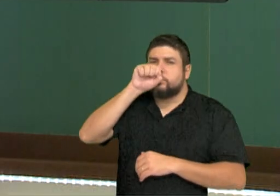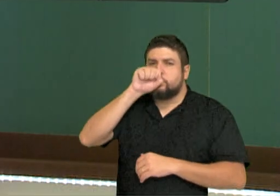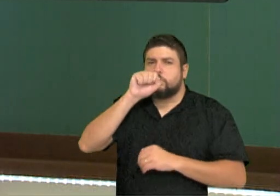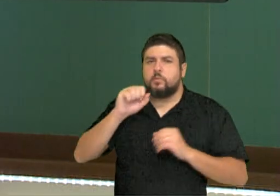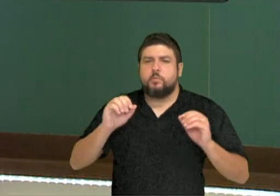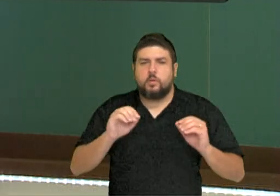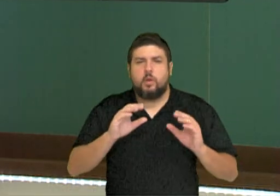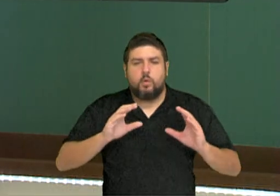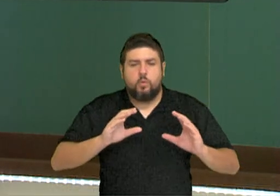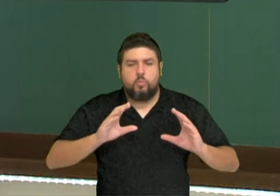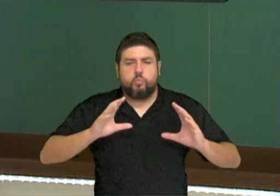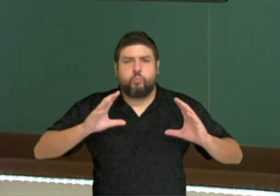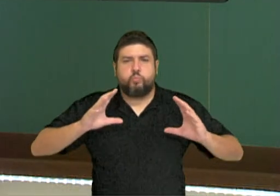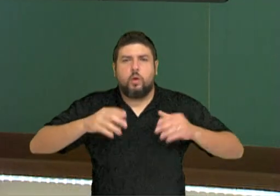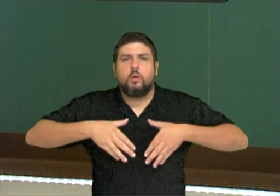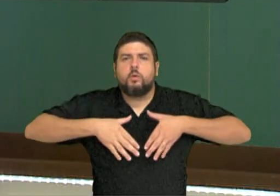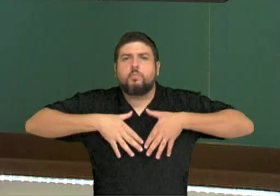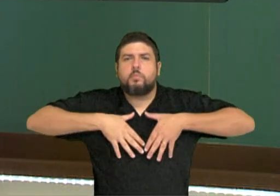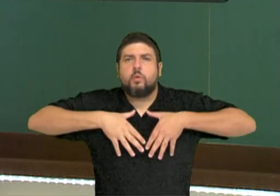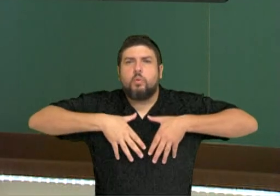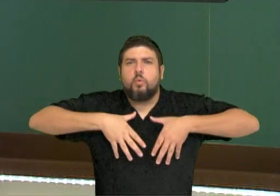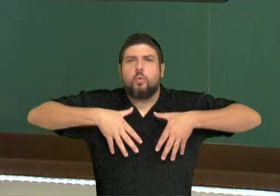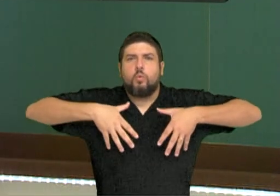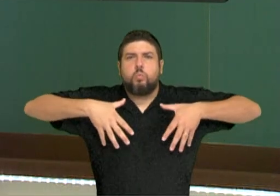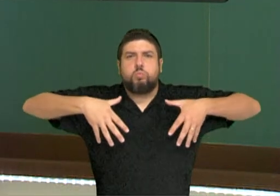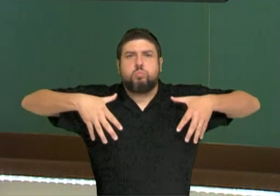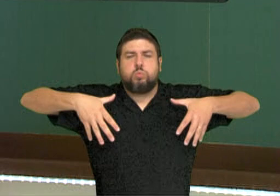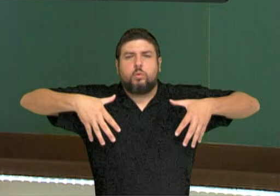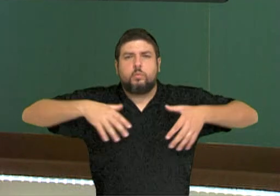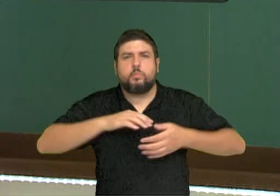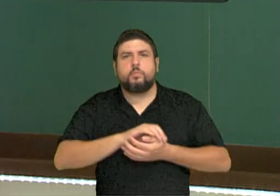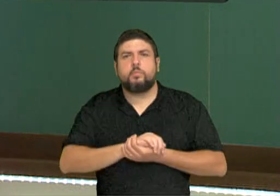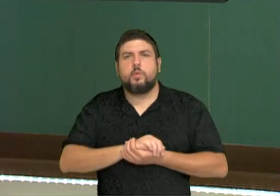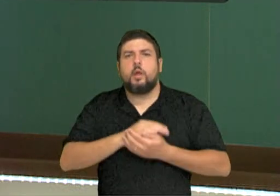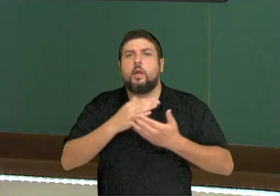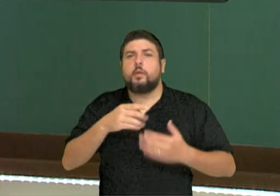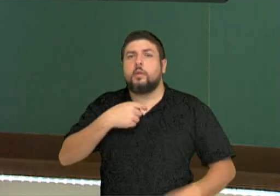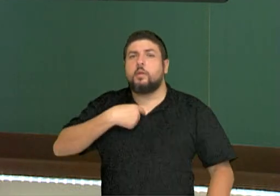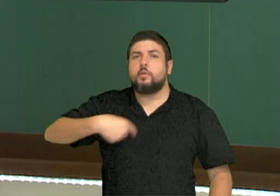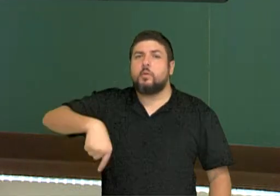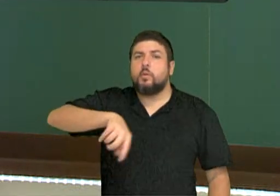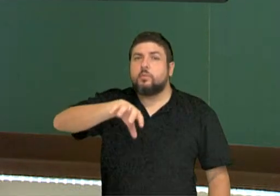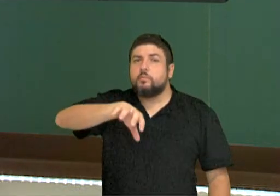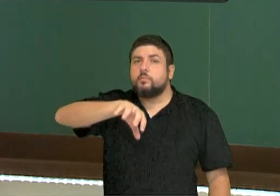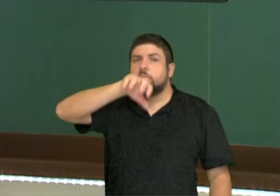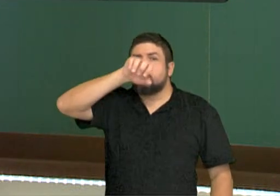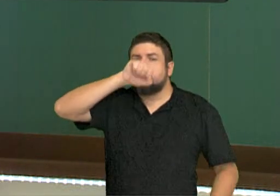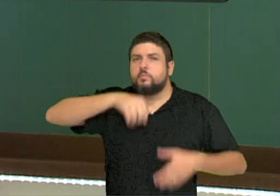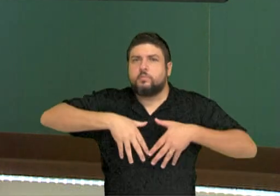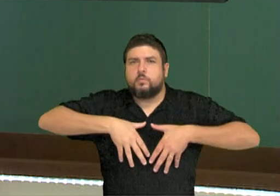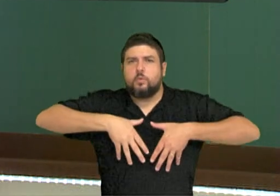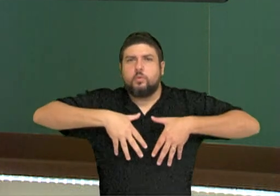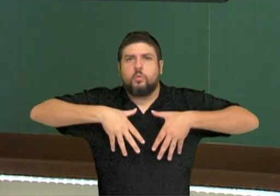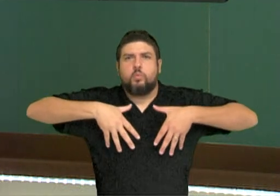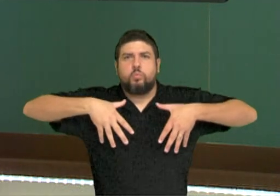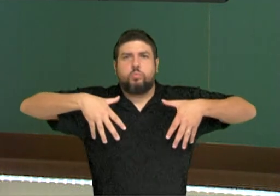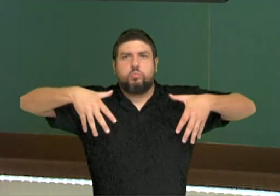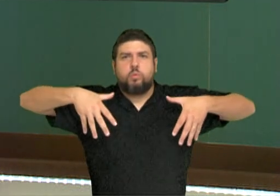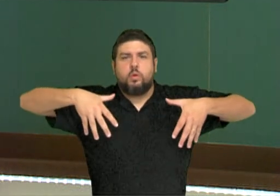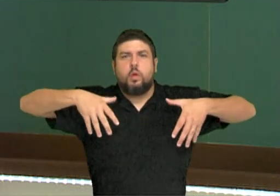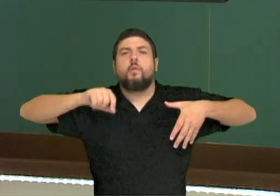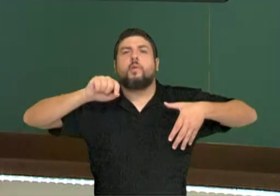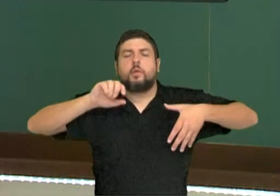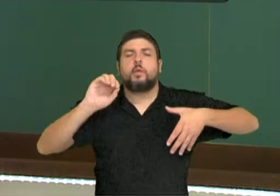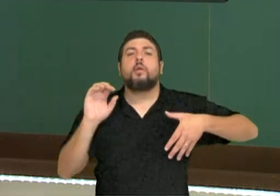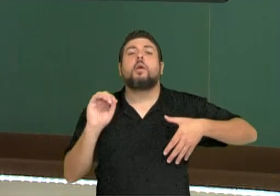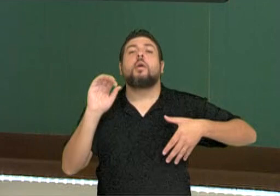da nossa caixa torácica aumente, por isso que quando inspiramos, o nosso peito estufa e é